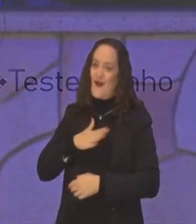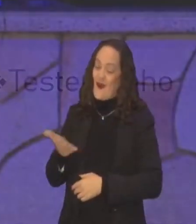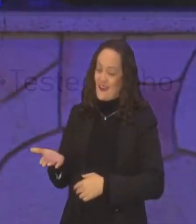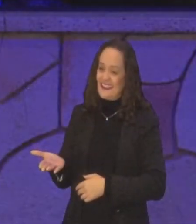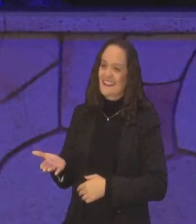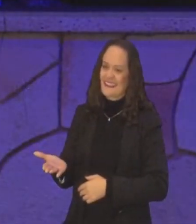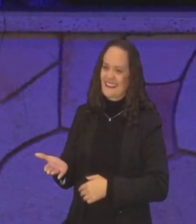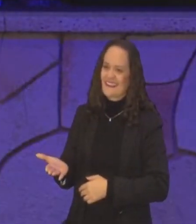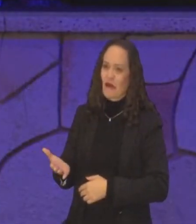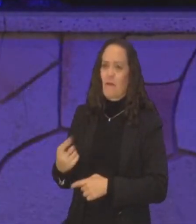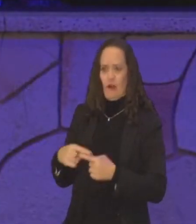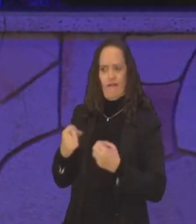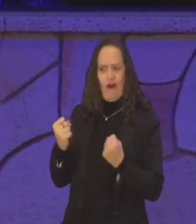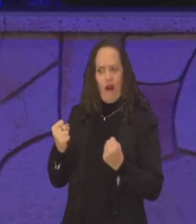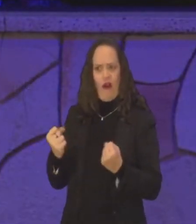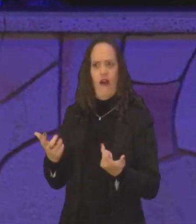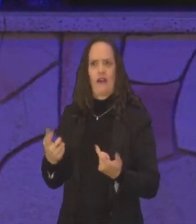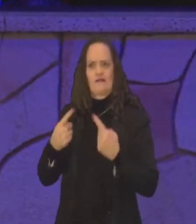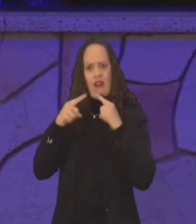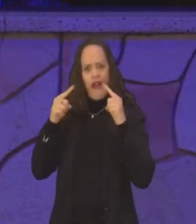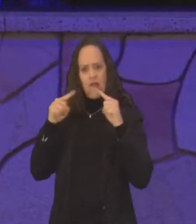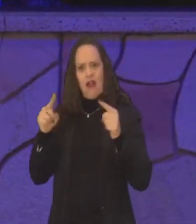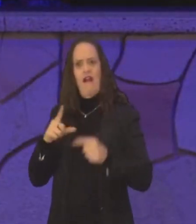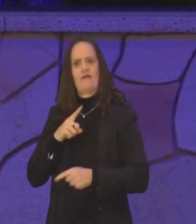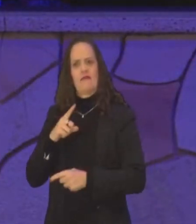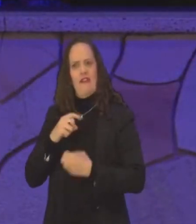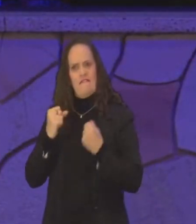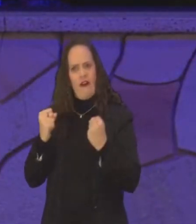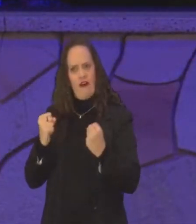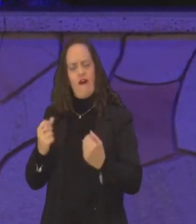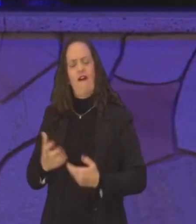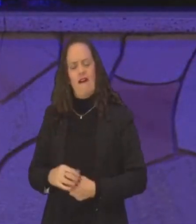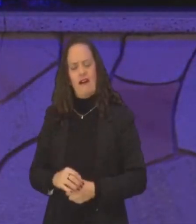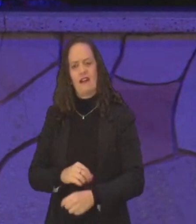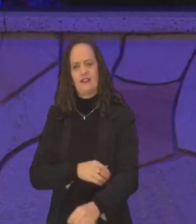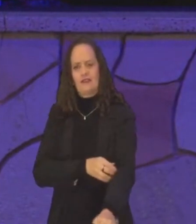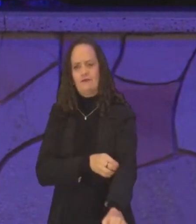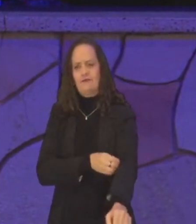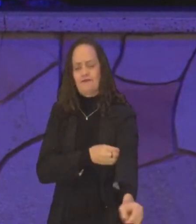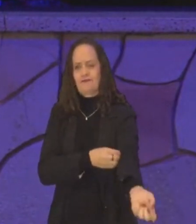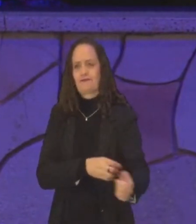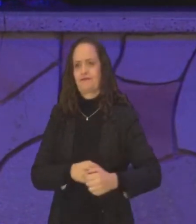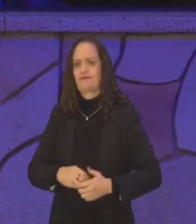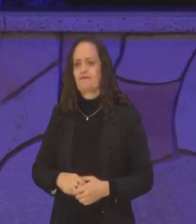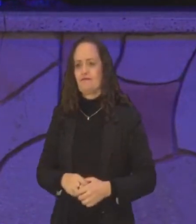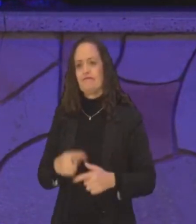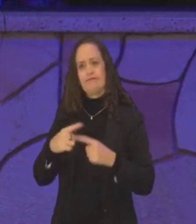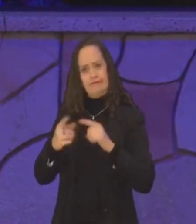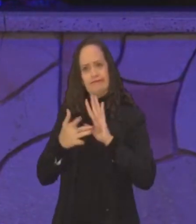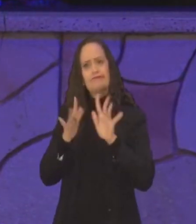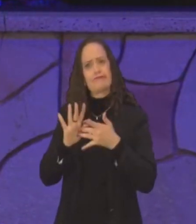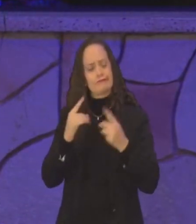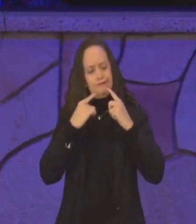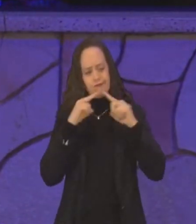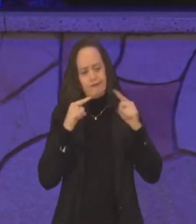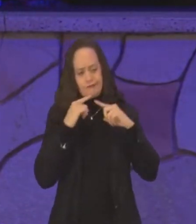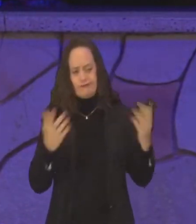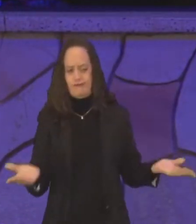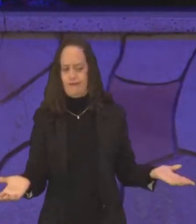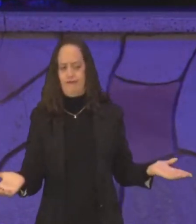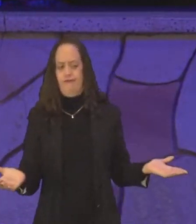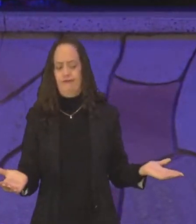Elas são fortes. São críticas pesadas que o Senhor faz, porque às vezes nós